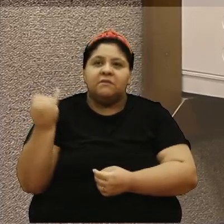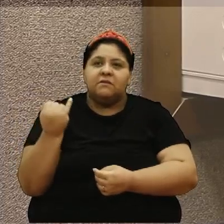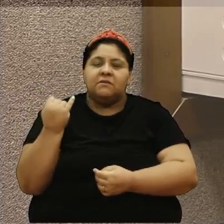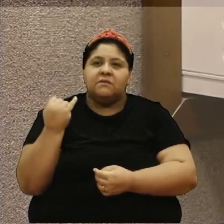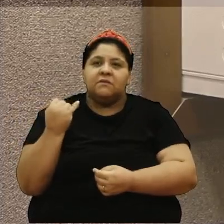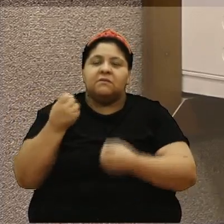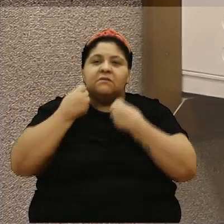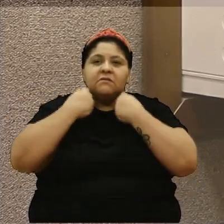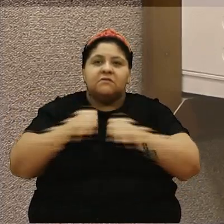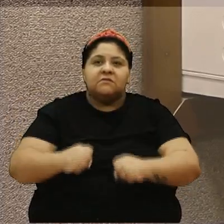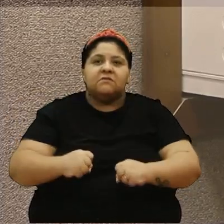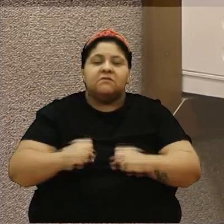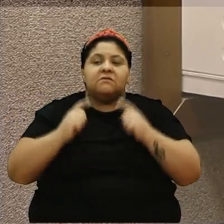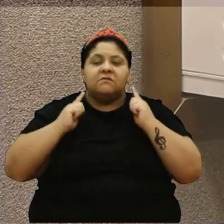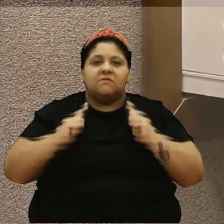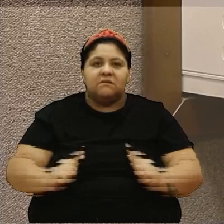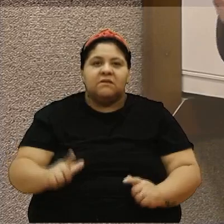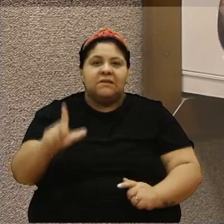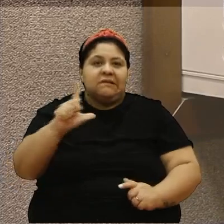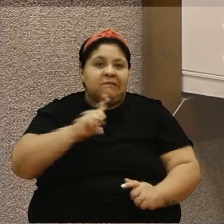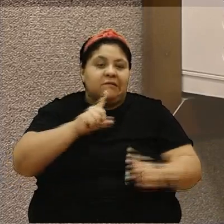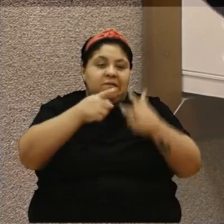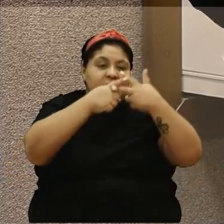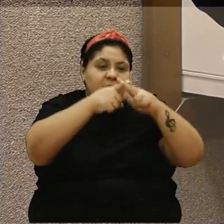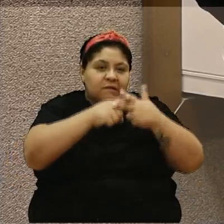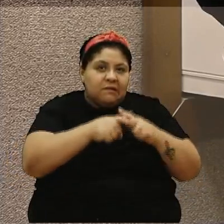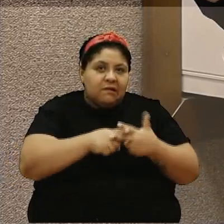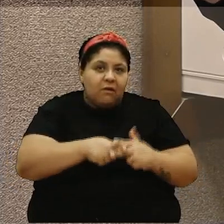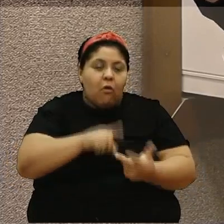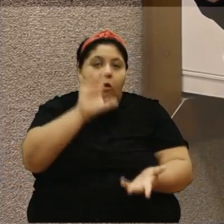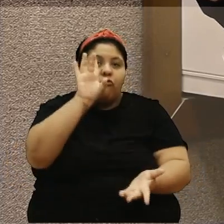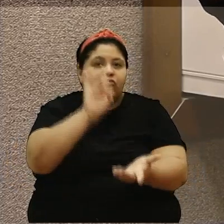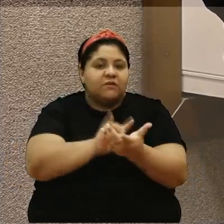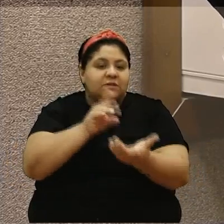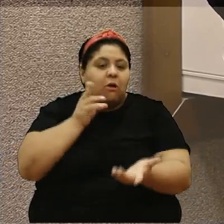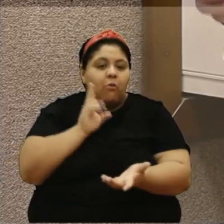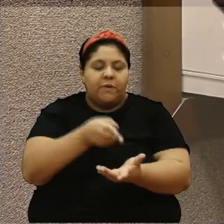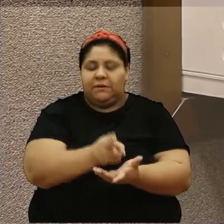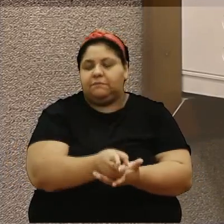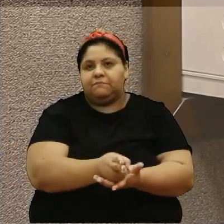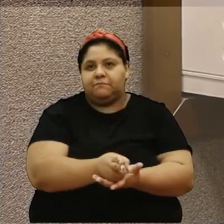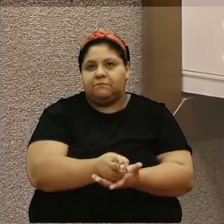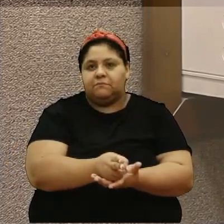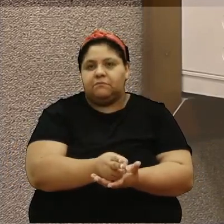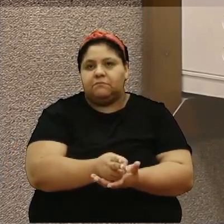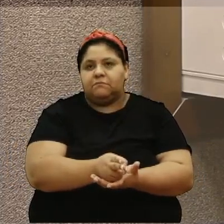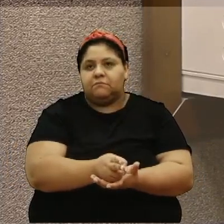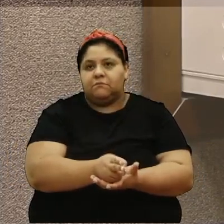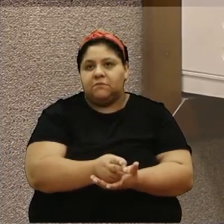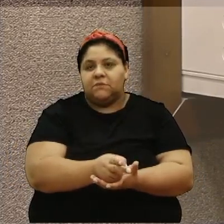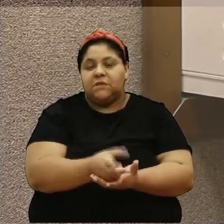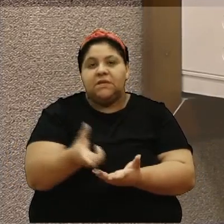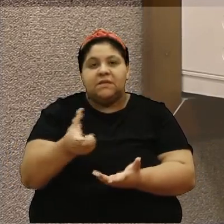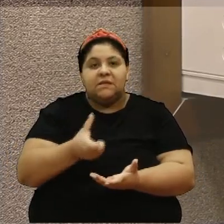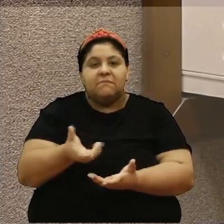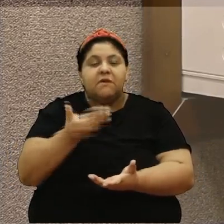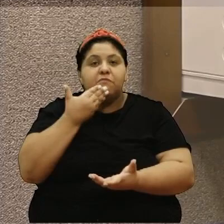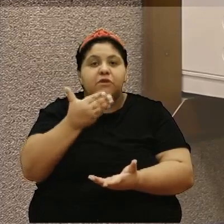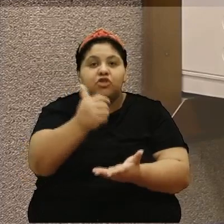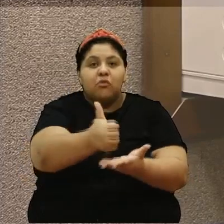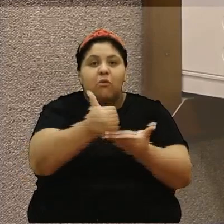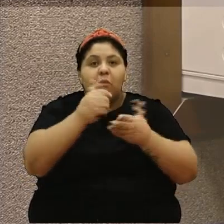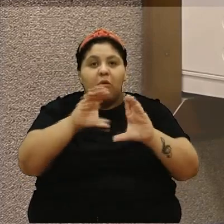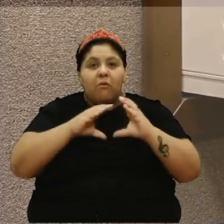Secretaria de Gestão Urbana ter uma manutenção permanente e buscar também o apoio da comunidade do ponto de vista